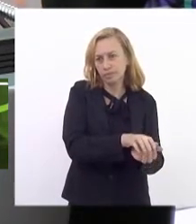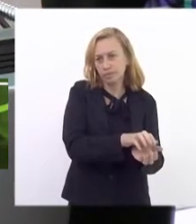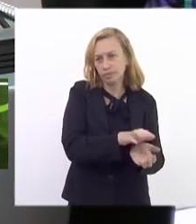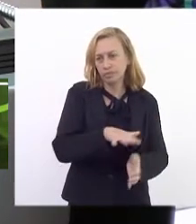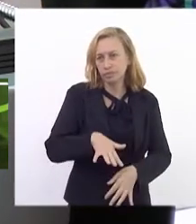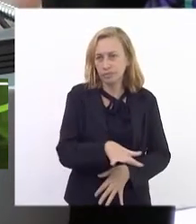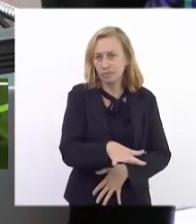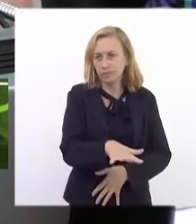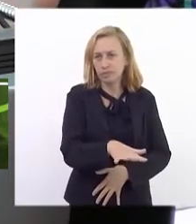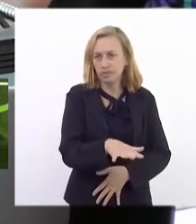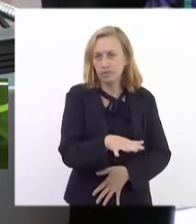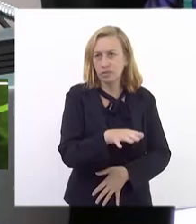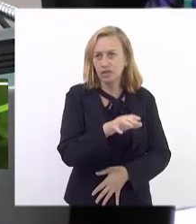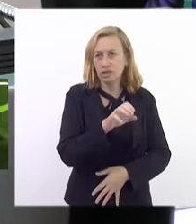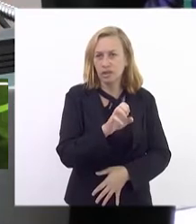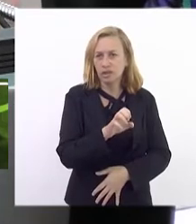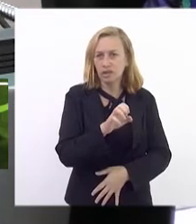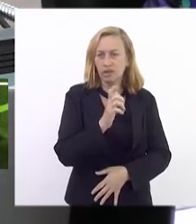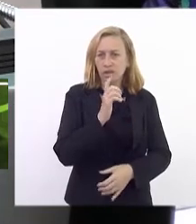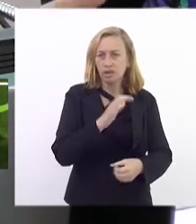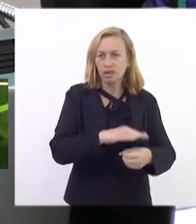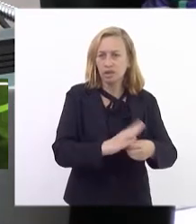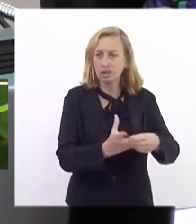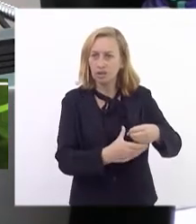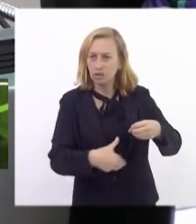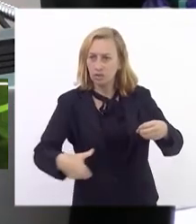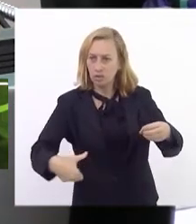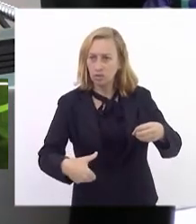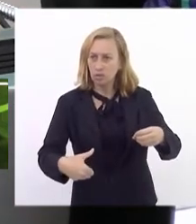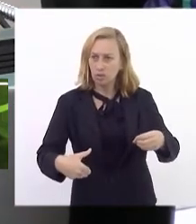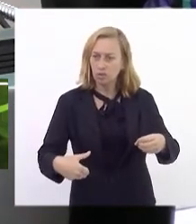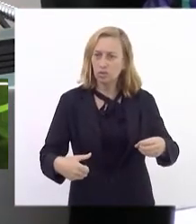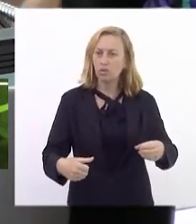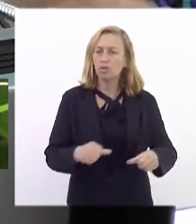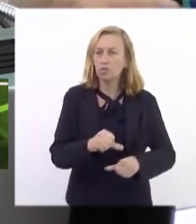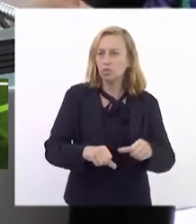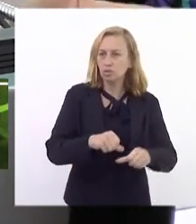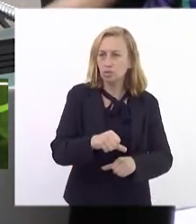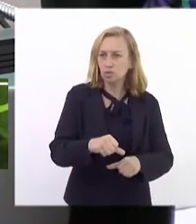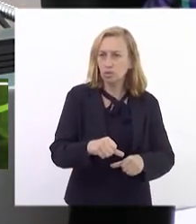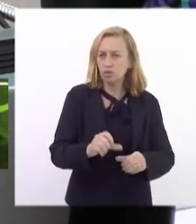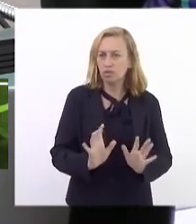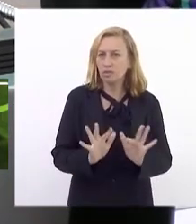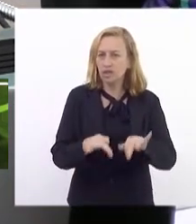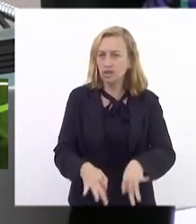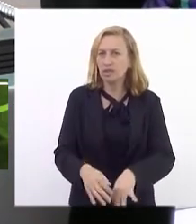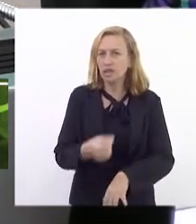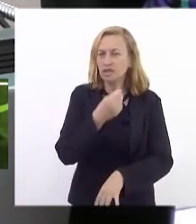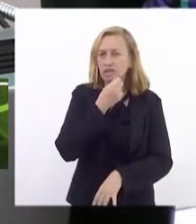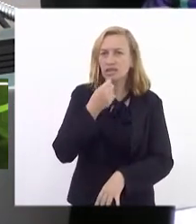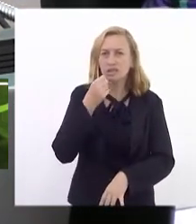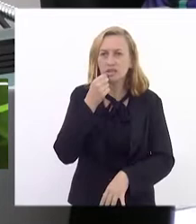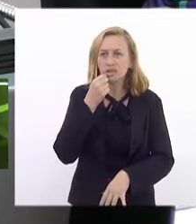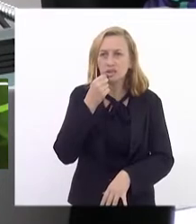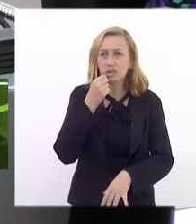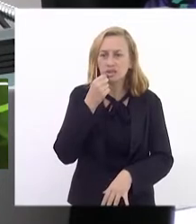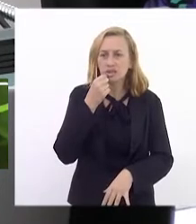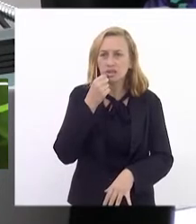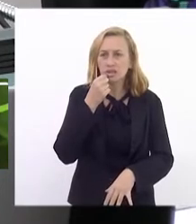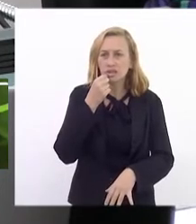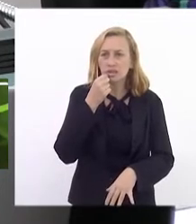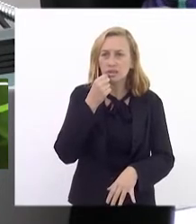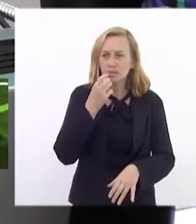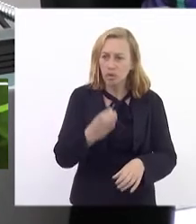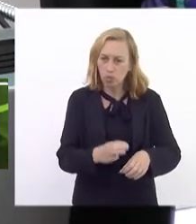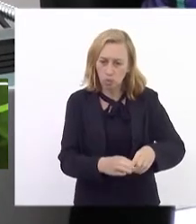o cronograma, etc., etc., e vai possivelmente concluir o tronco em setembro, para jogar em Alegria.